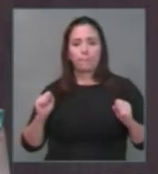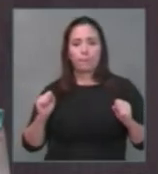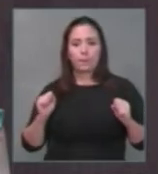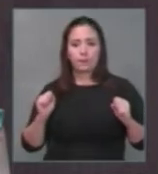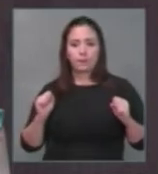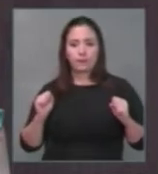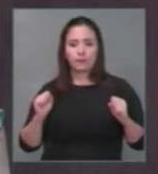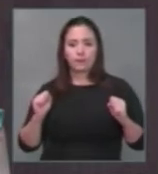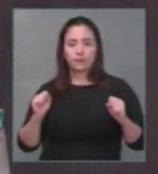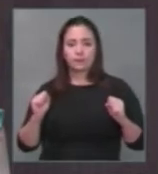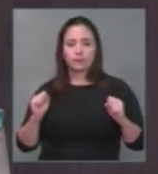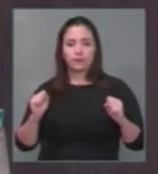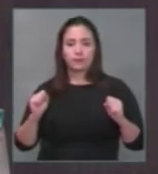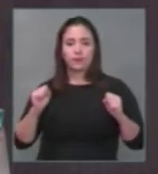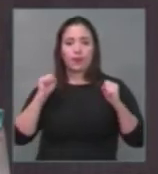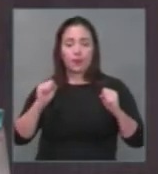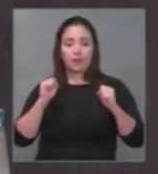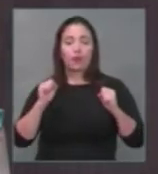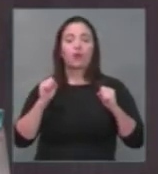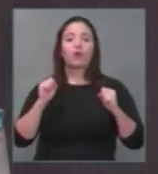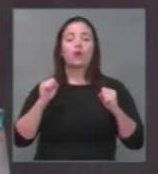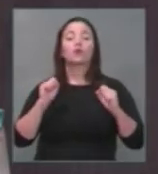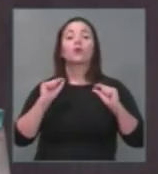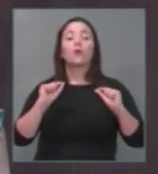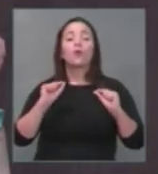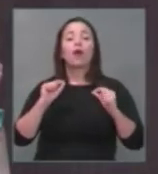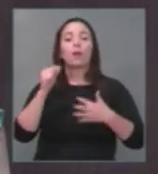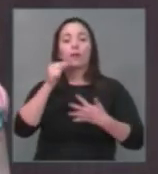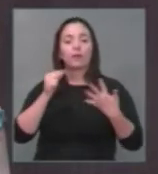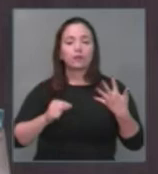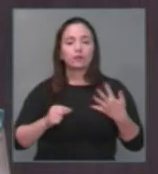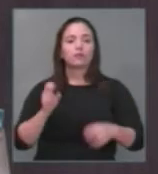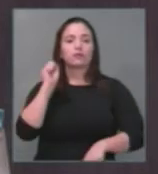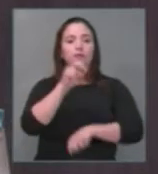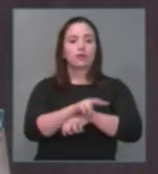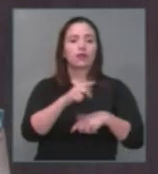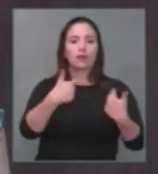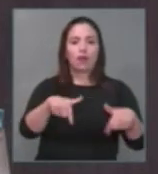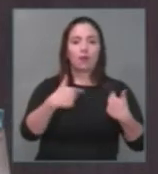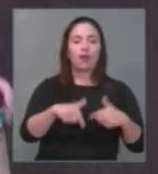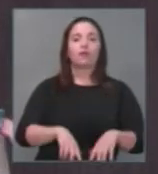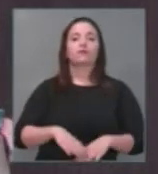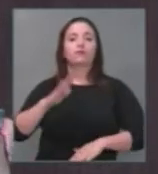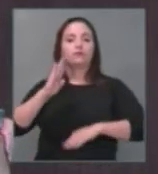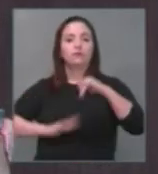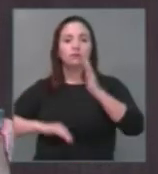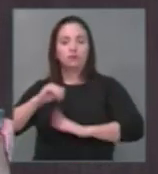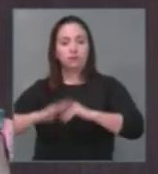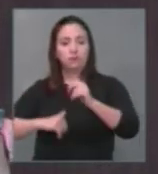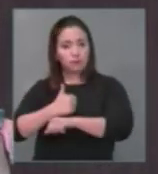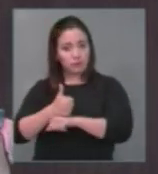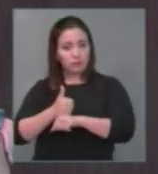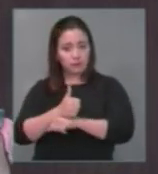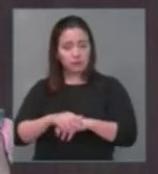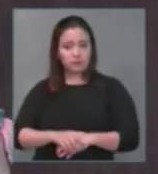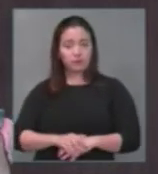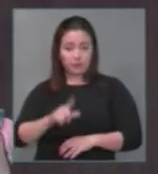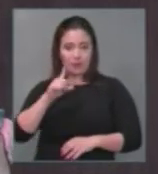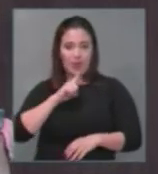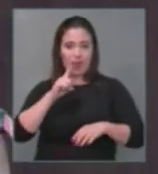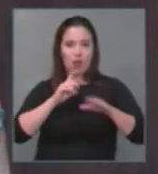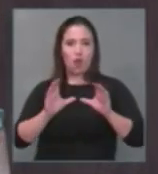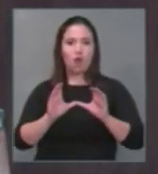estar conjugadas à inclusão laboral, à qualificação? Veja, o nosso Comitê de Prevenção aos Homicídios